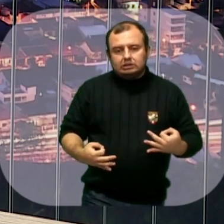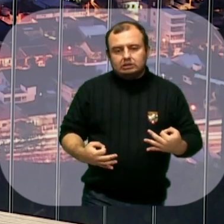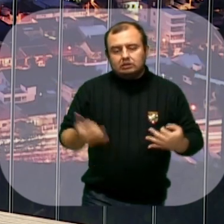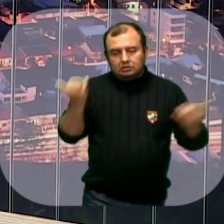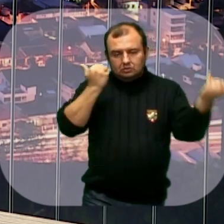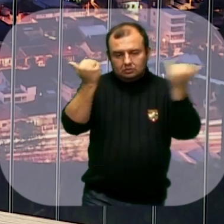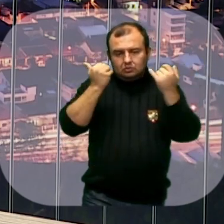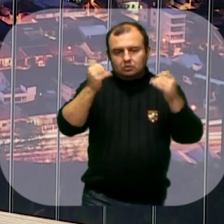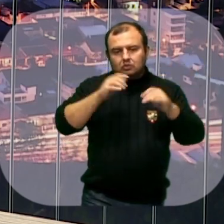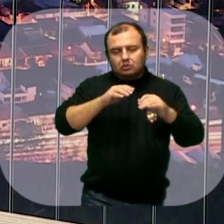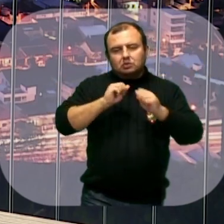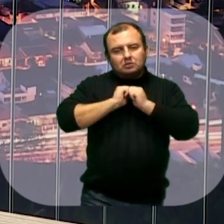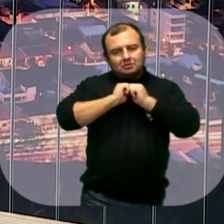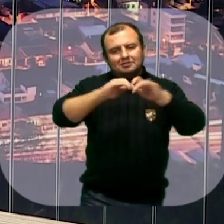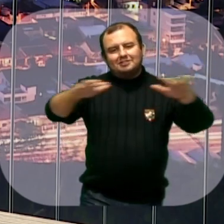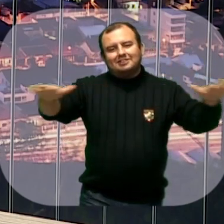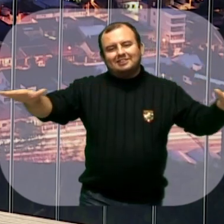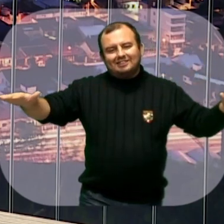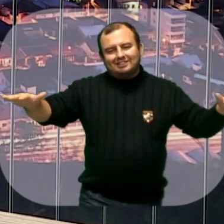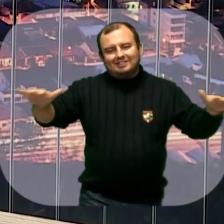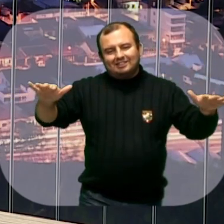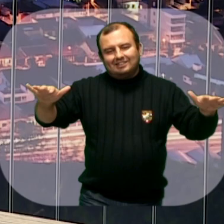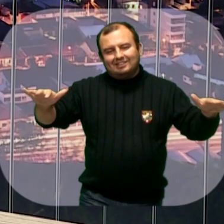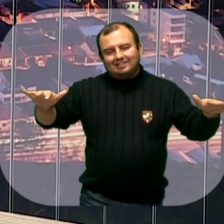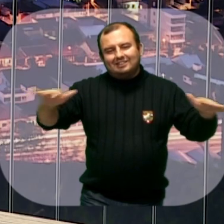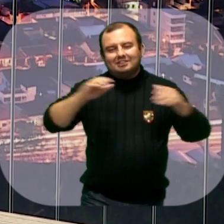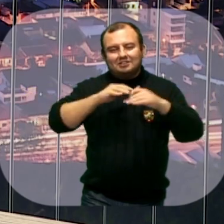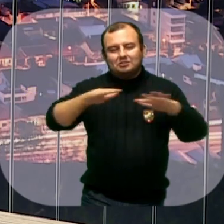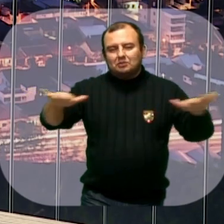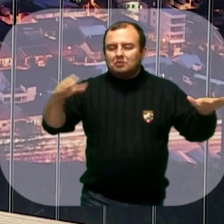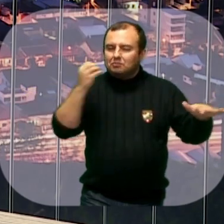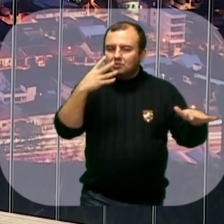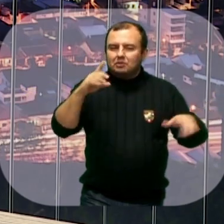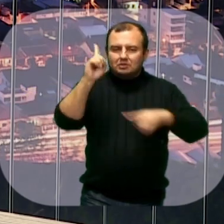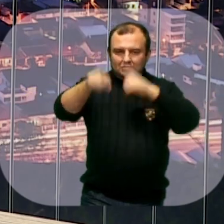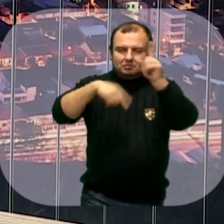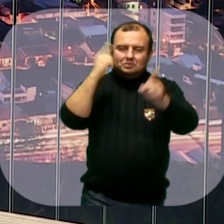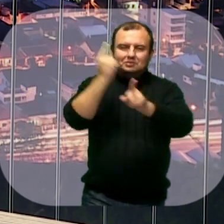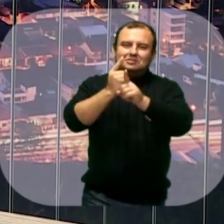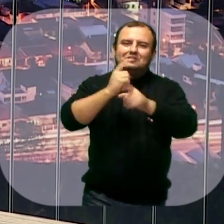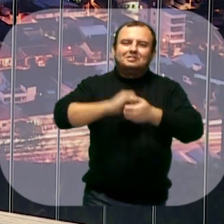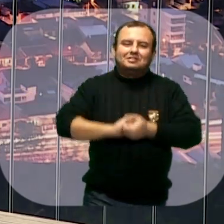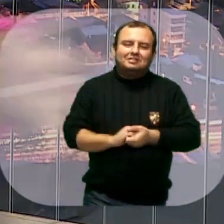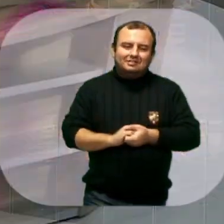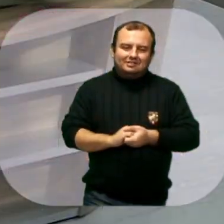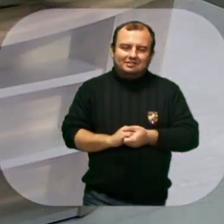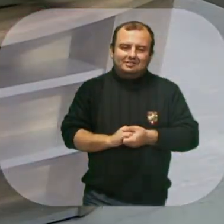informação, vamos circular coisa boa. Até o próximo Câmara Aberta.